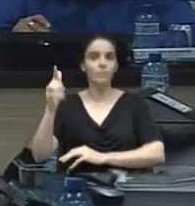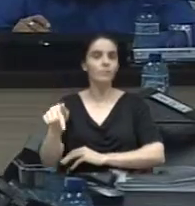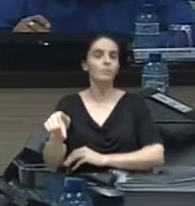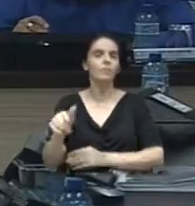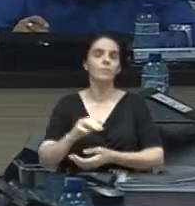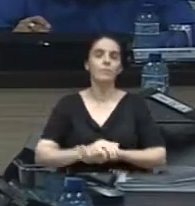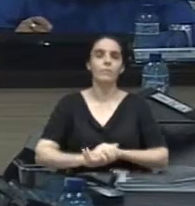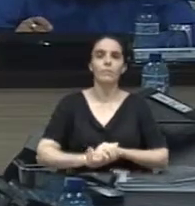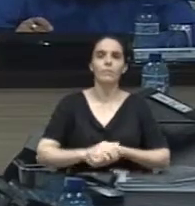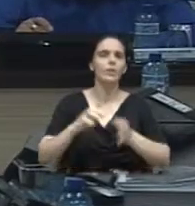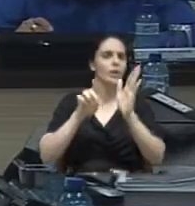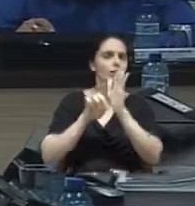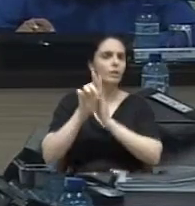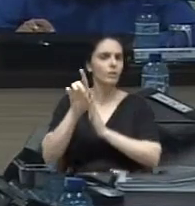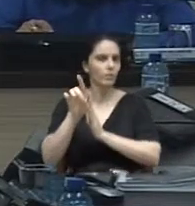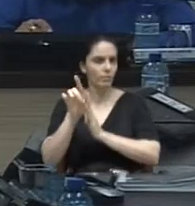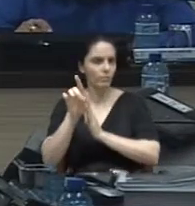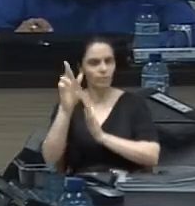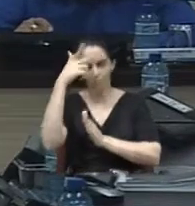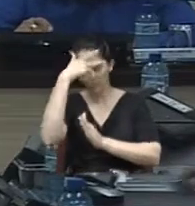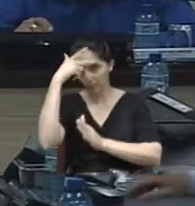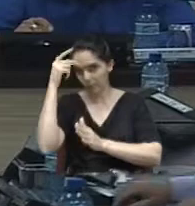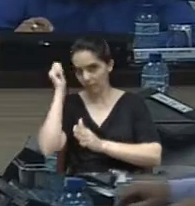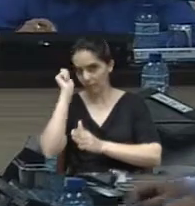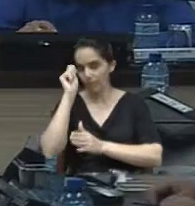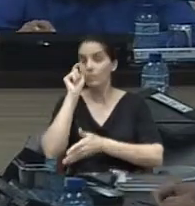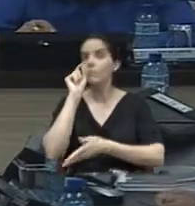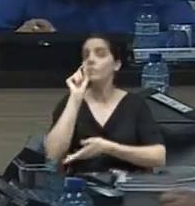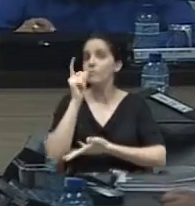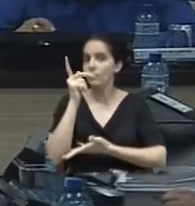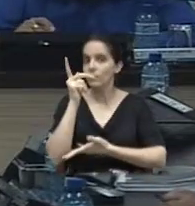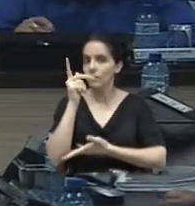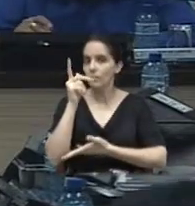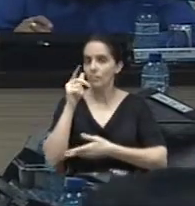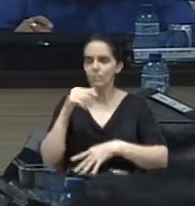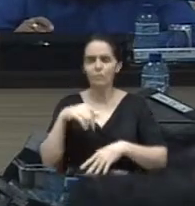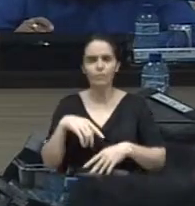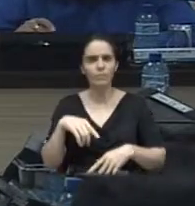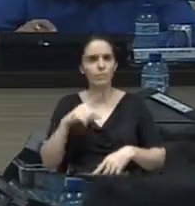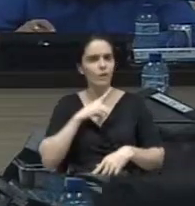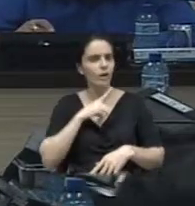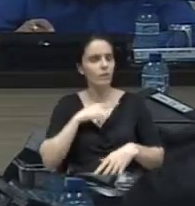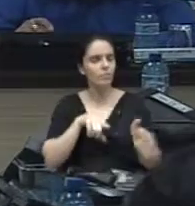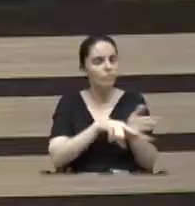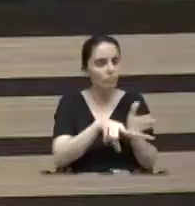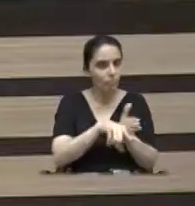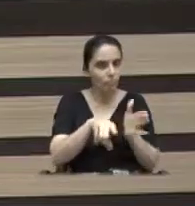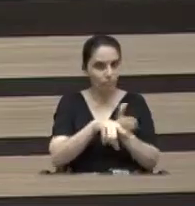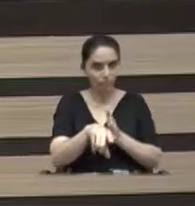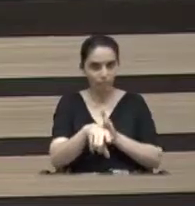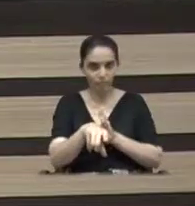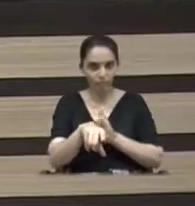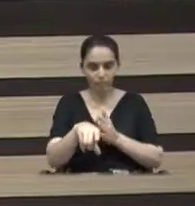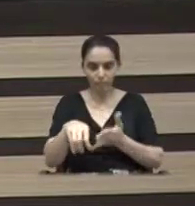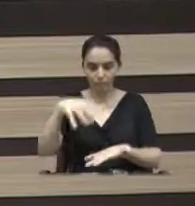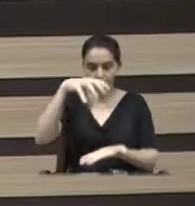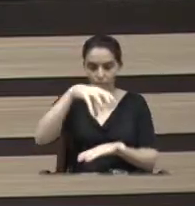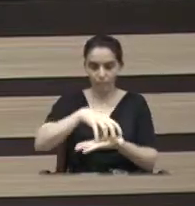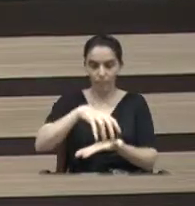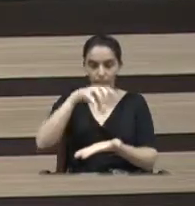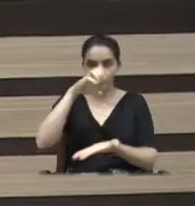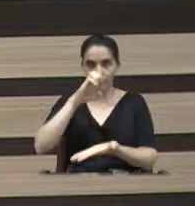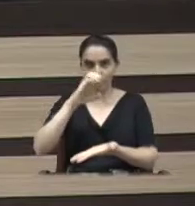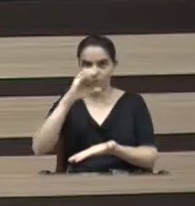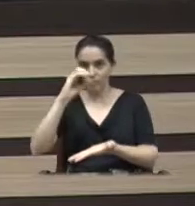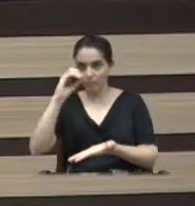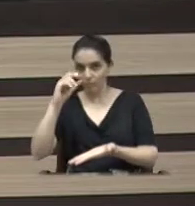1001-2017. Requer informações ao Poder Executivo sobre um estudo de viabilidade para a implantação de um ecoponto no Jardim